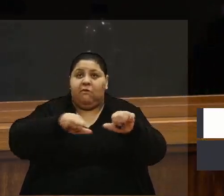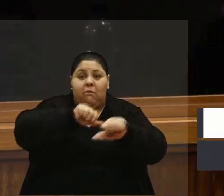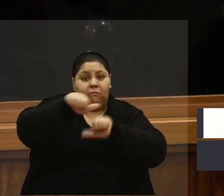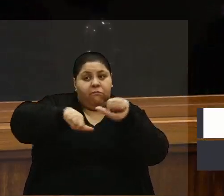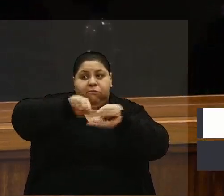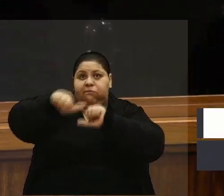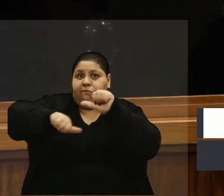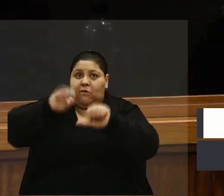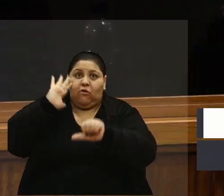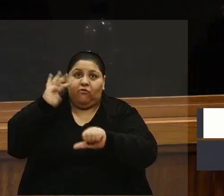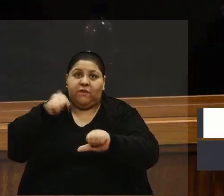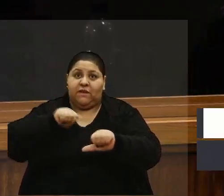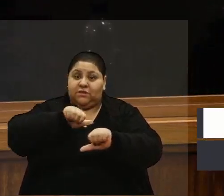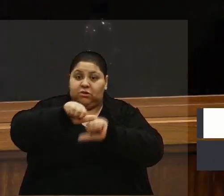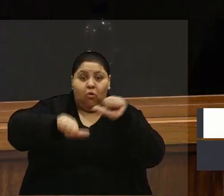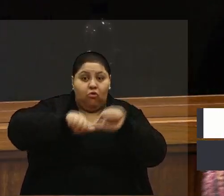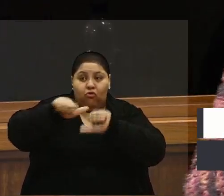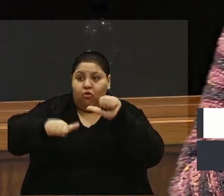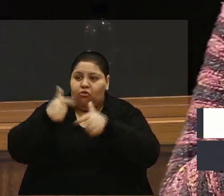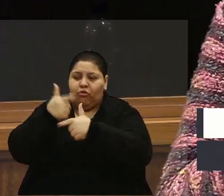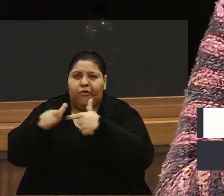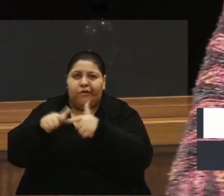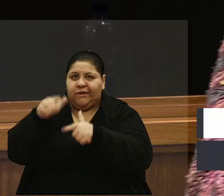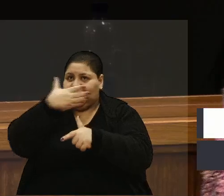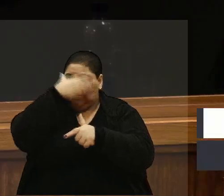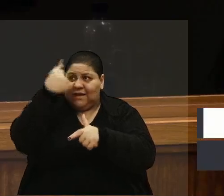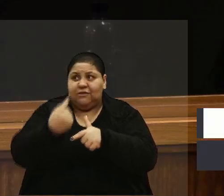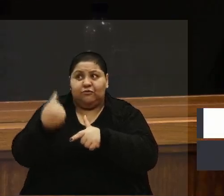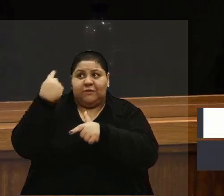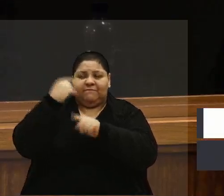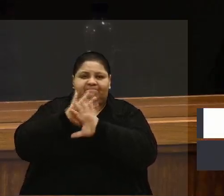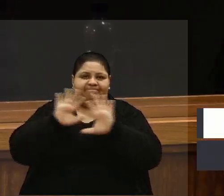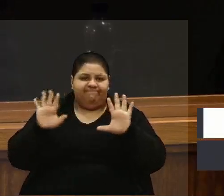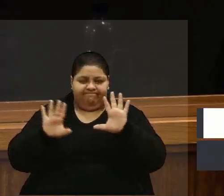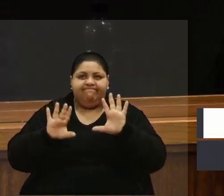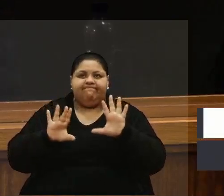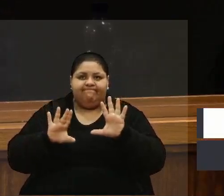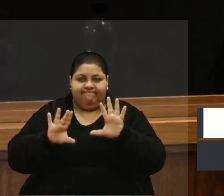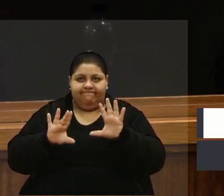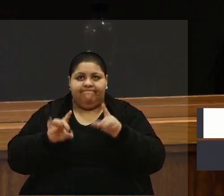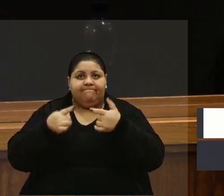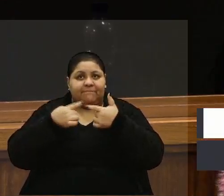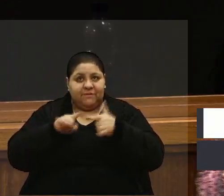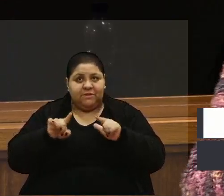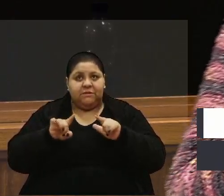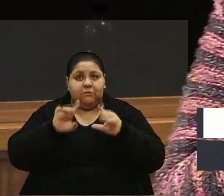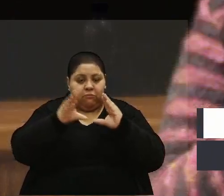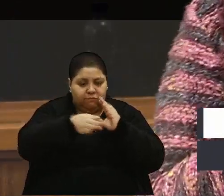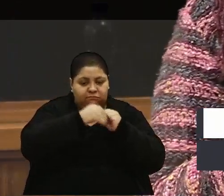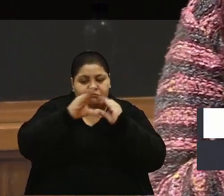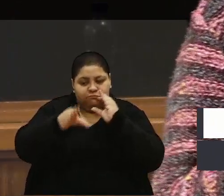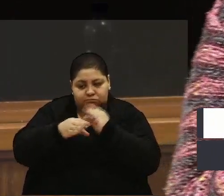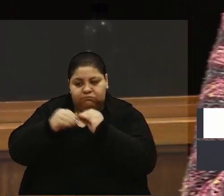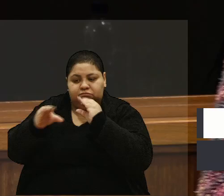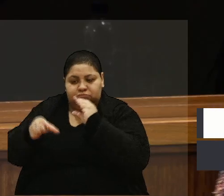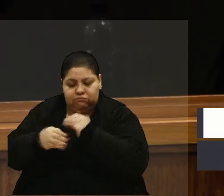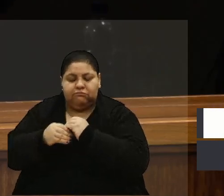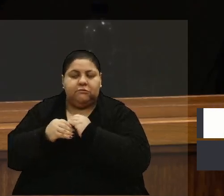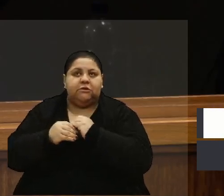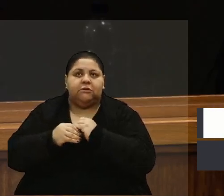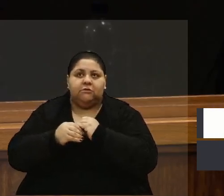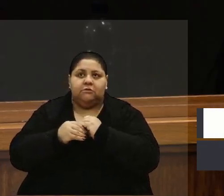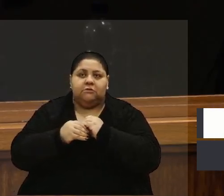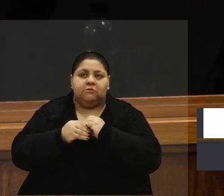já acontece outra tragédia, daí a gente esquece daquela, mas é um conjunto de coisas que vem no